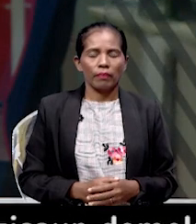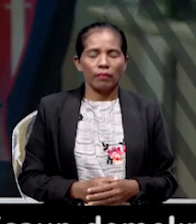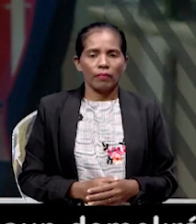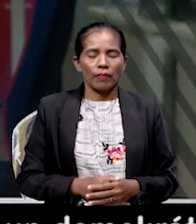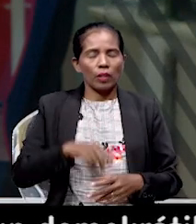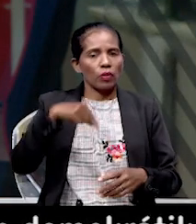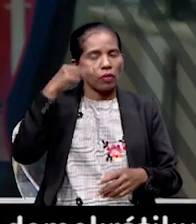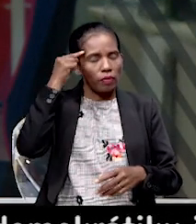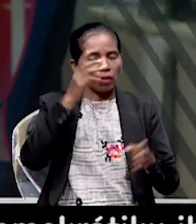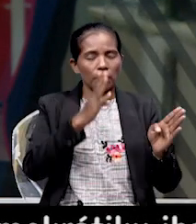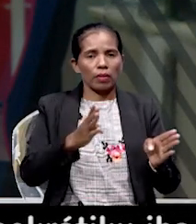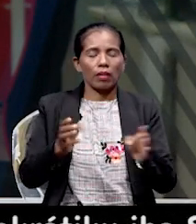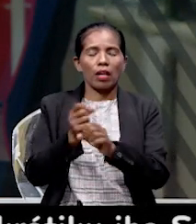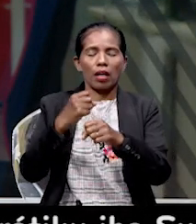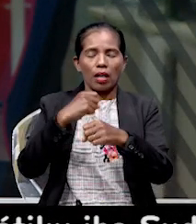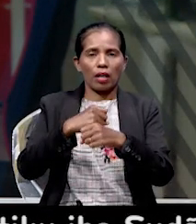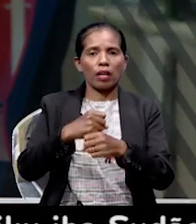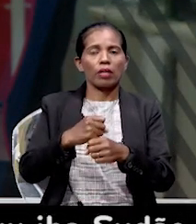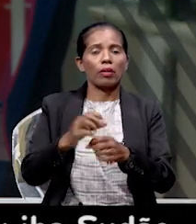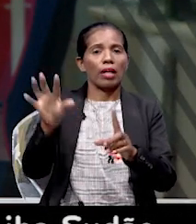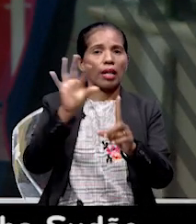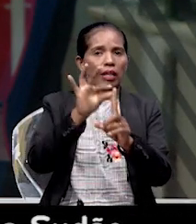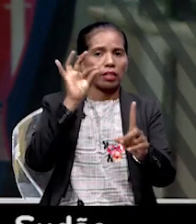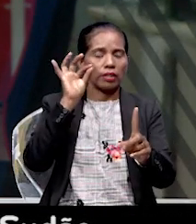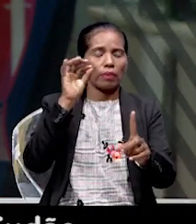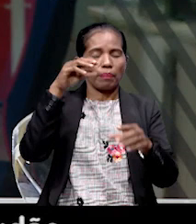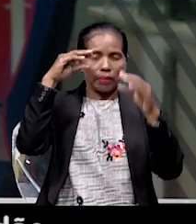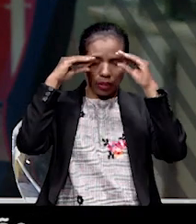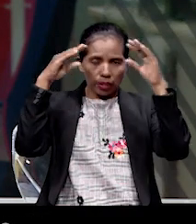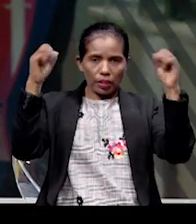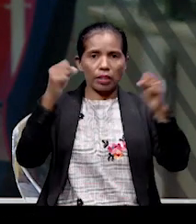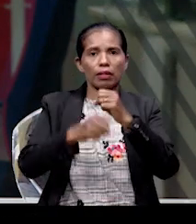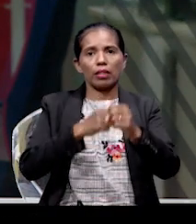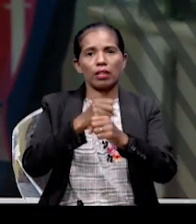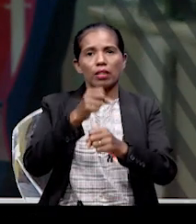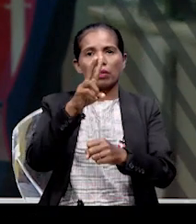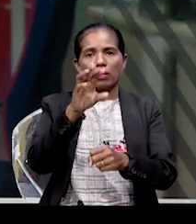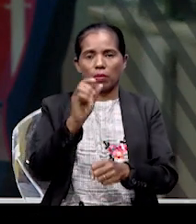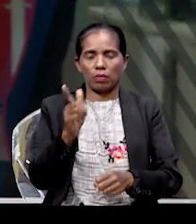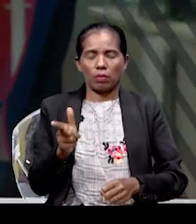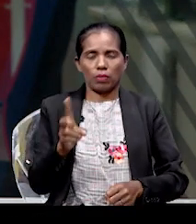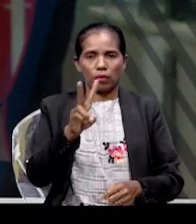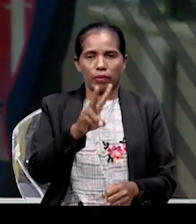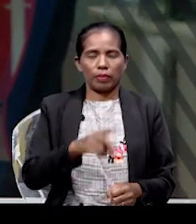Governo preparado realiza eleição presidencial e Tinangring Rua, Runu Reseng Rua.